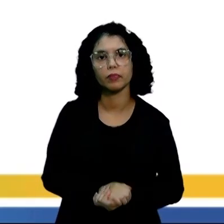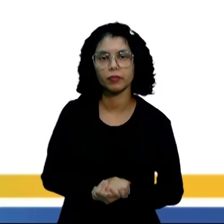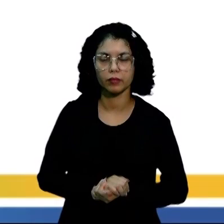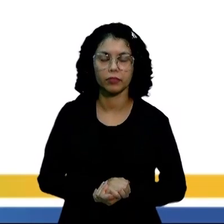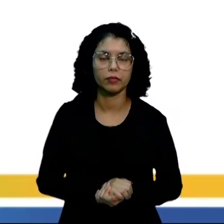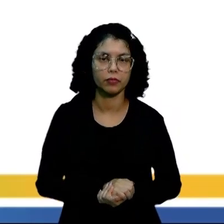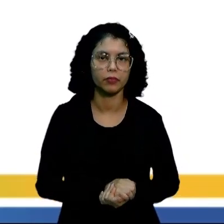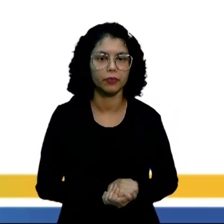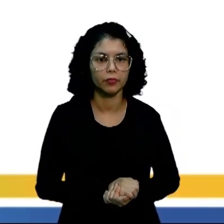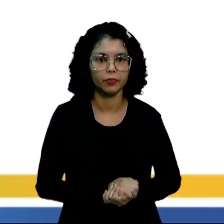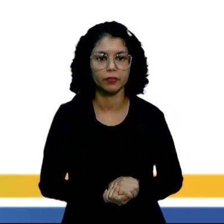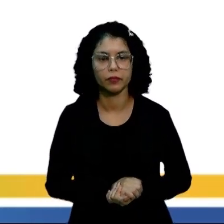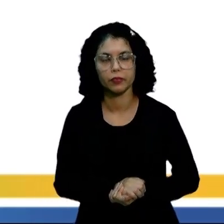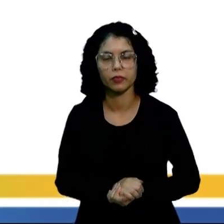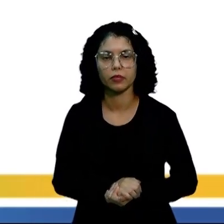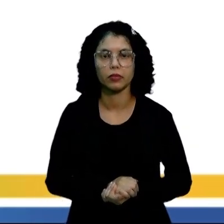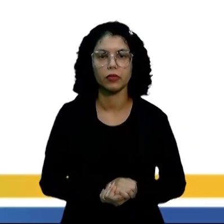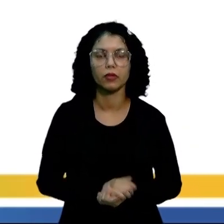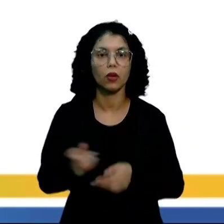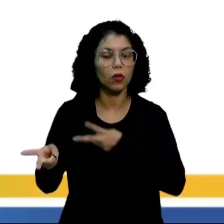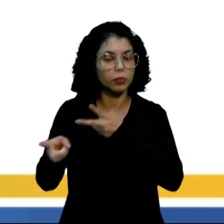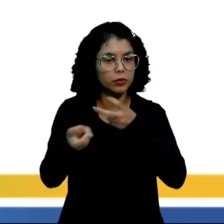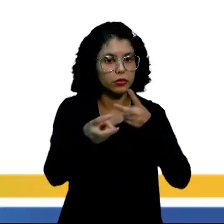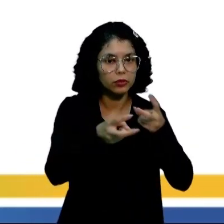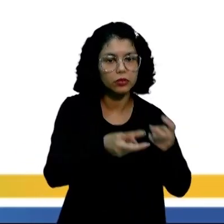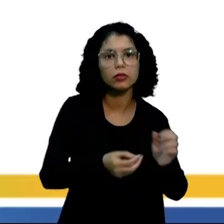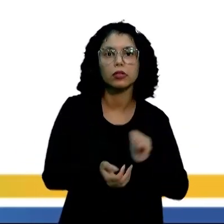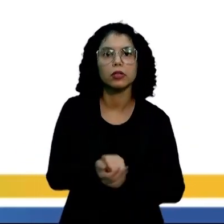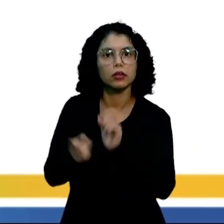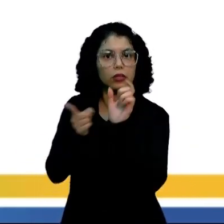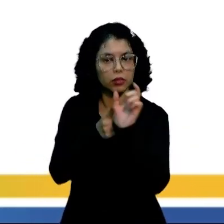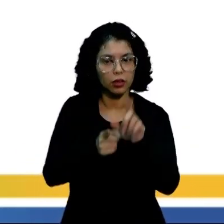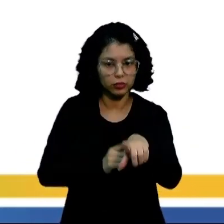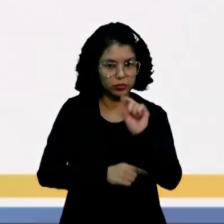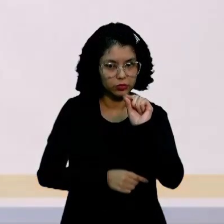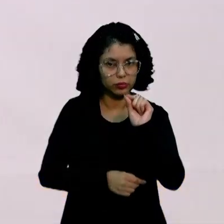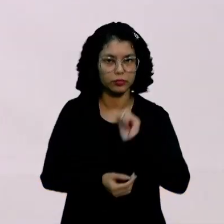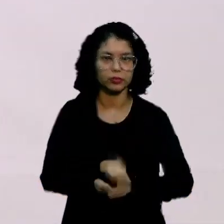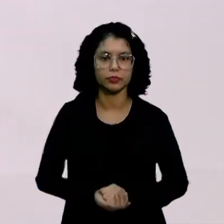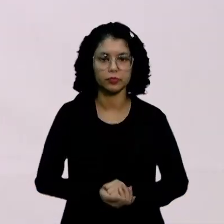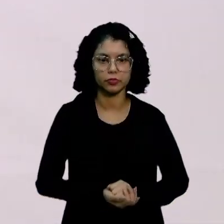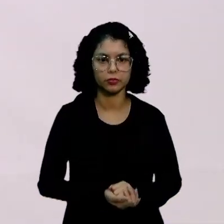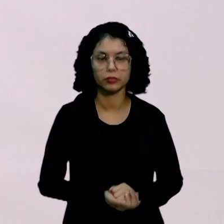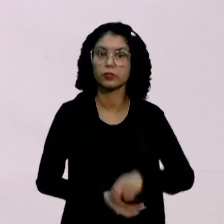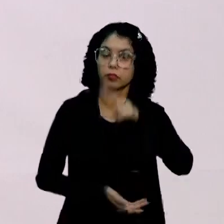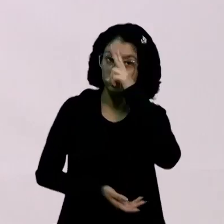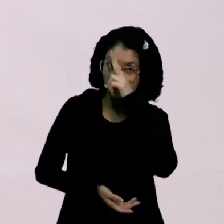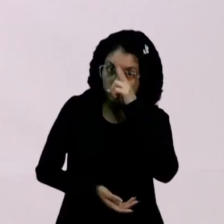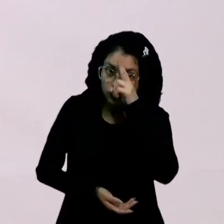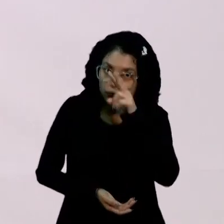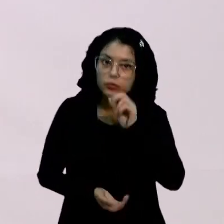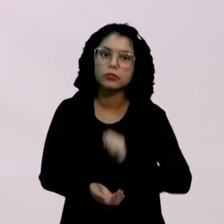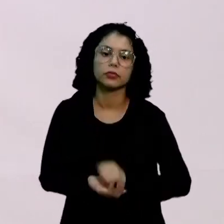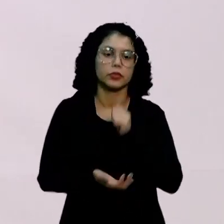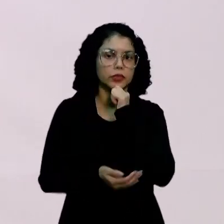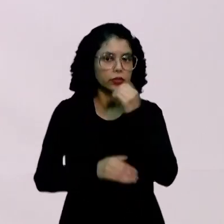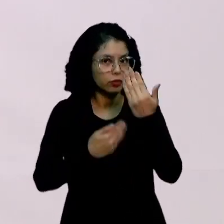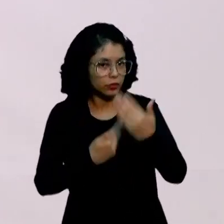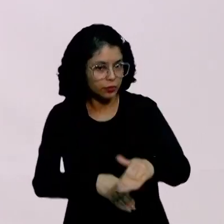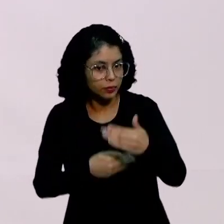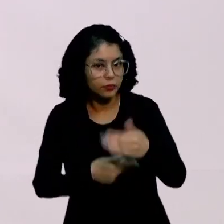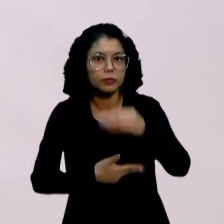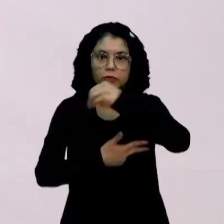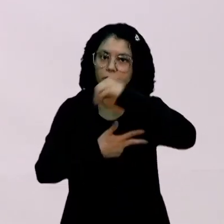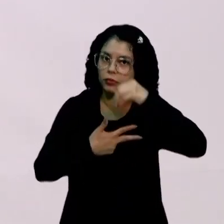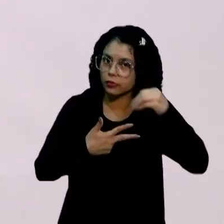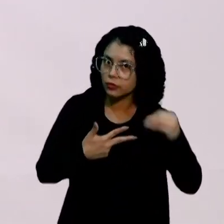questão, ok? Observando as alternativas. Lembrando que na prova do